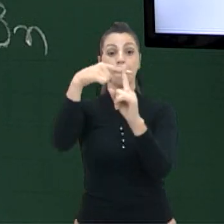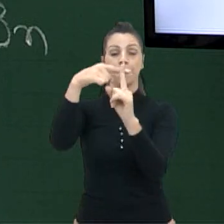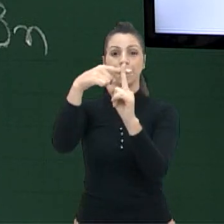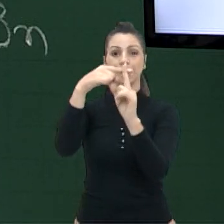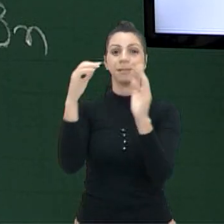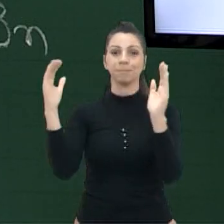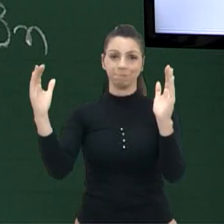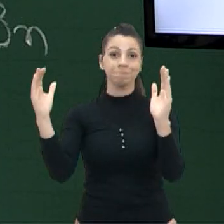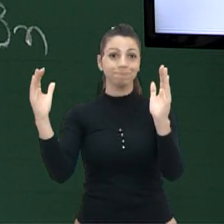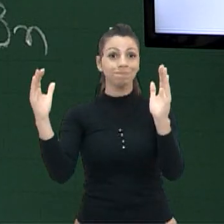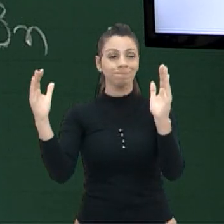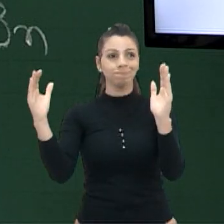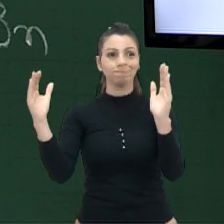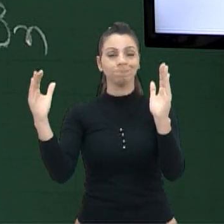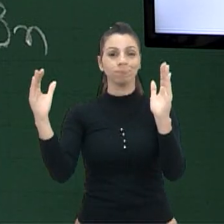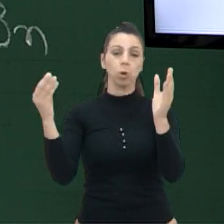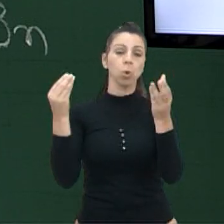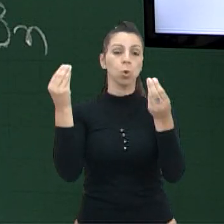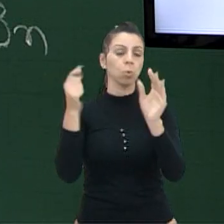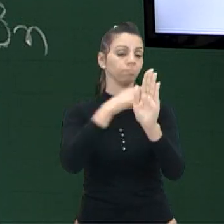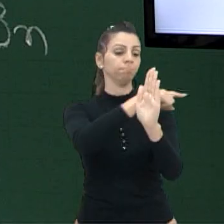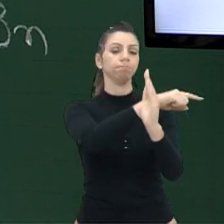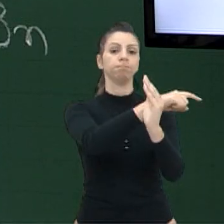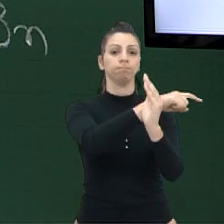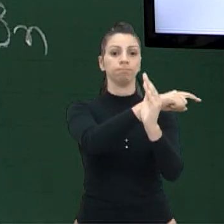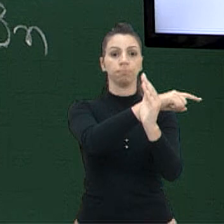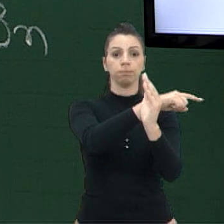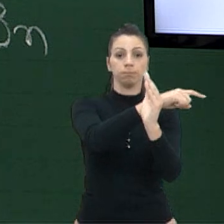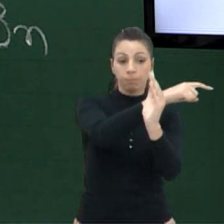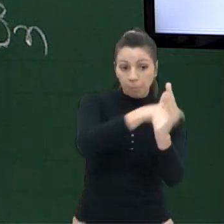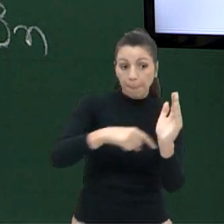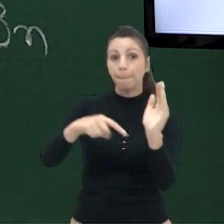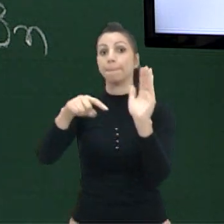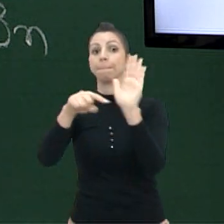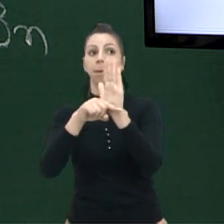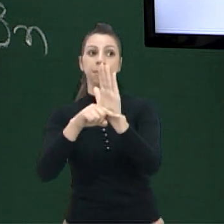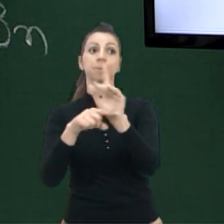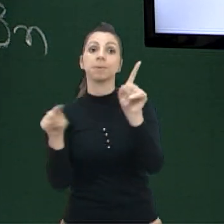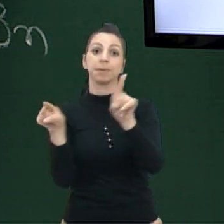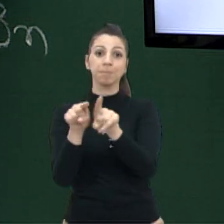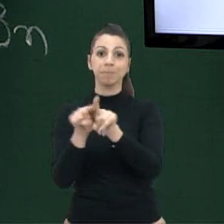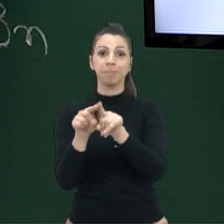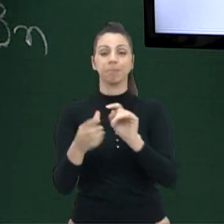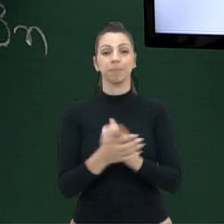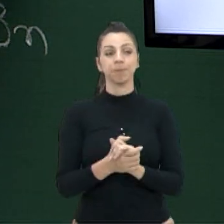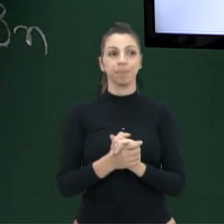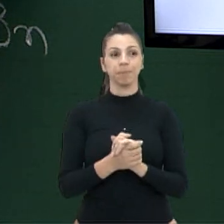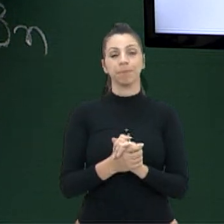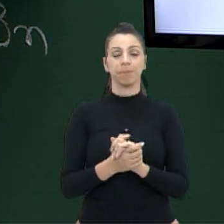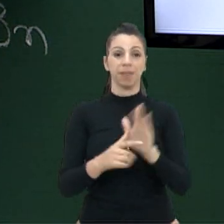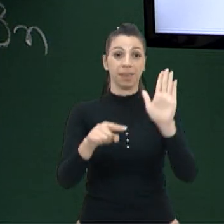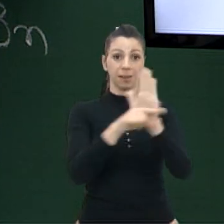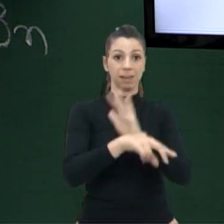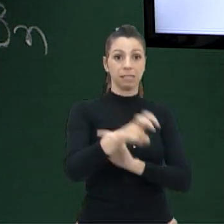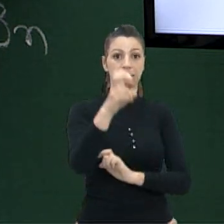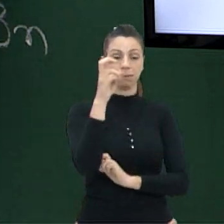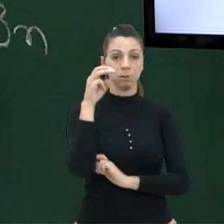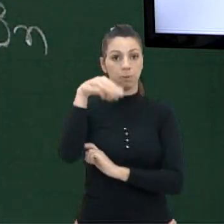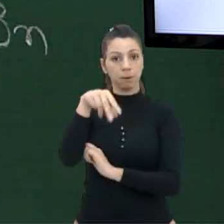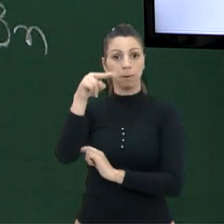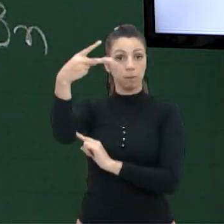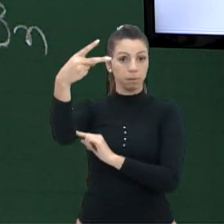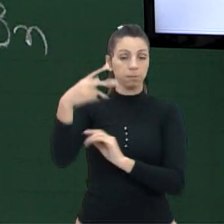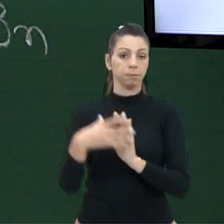mais 5m ao quadrado, com o sinal de menos, vai ficar menos. Menos 5m ao quadrado.